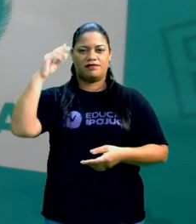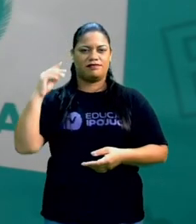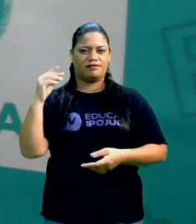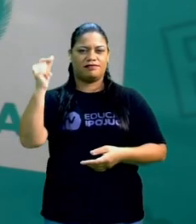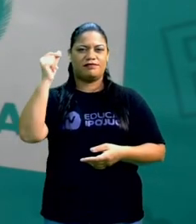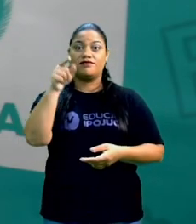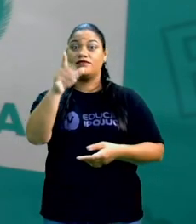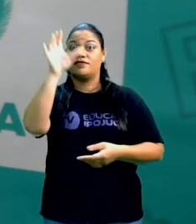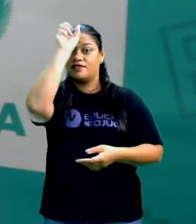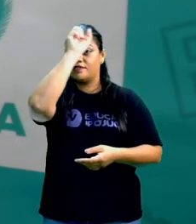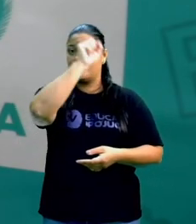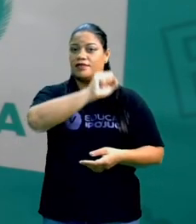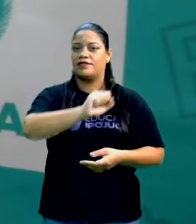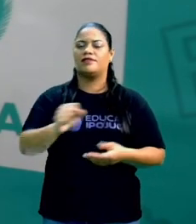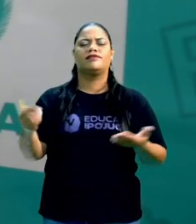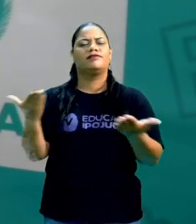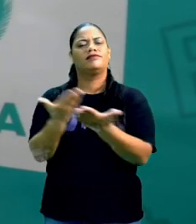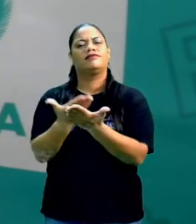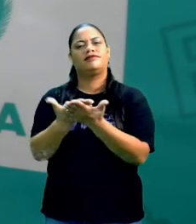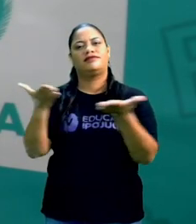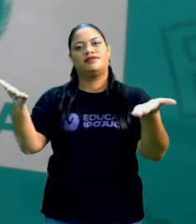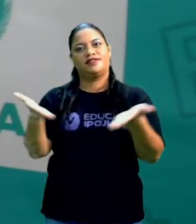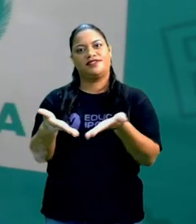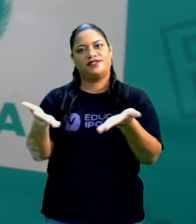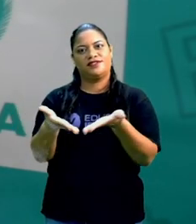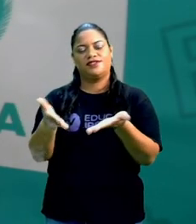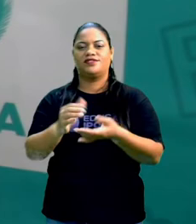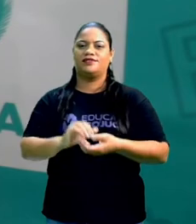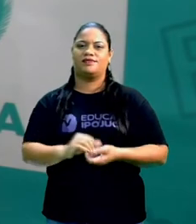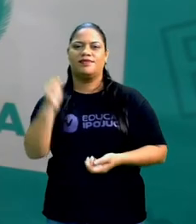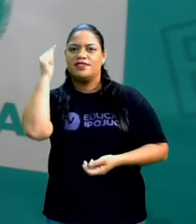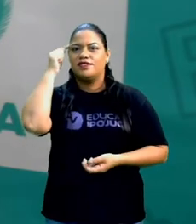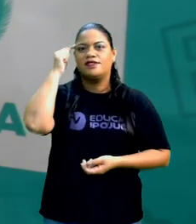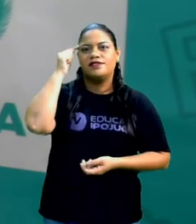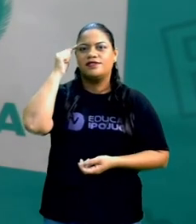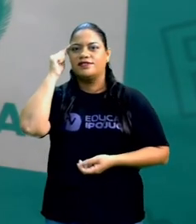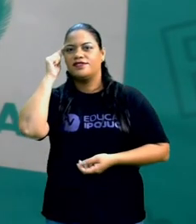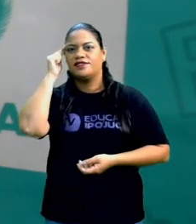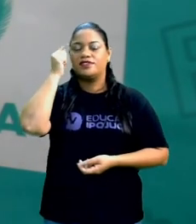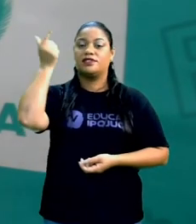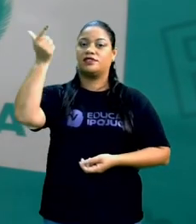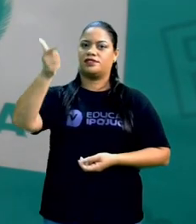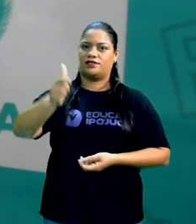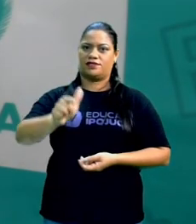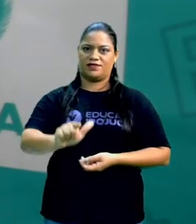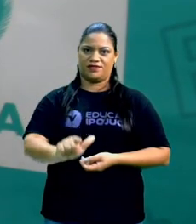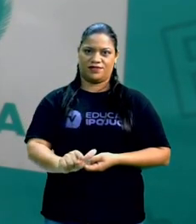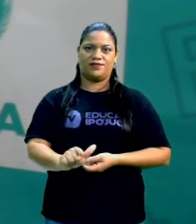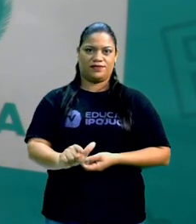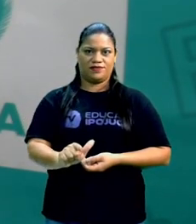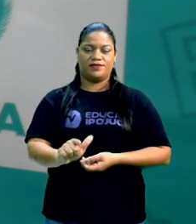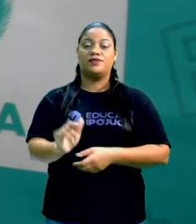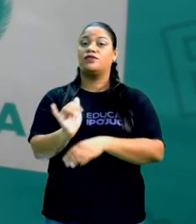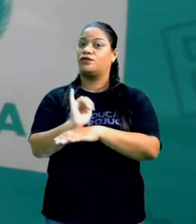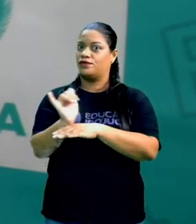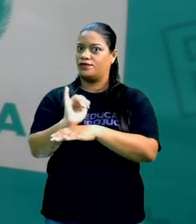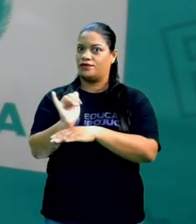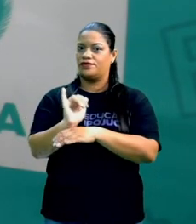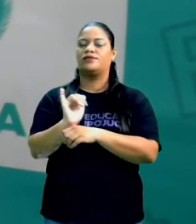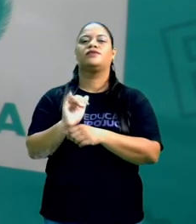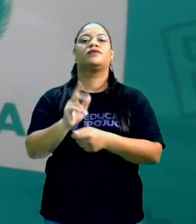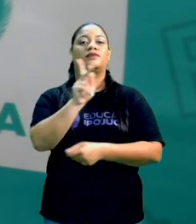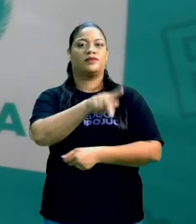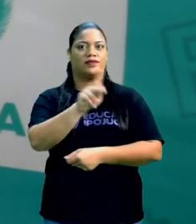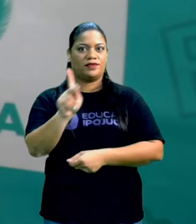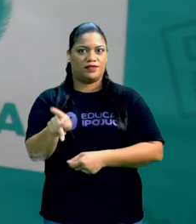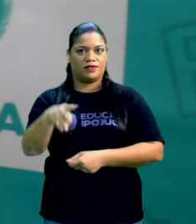você aprenderam na nossa aula de hoje. Se ficar com dúvida, assiste de novo essa aula lá no YouTube, tá? Procura a